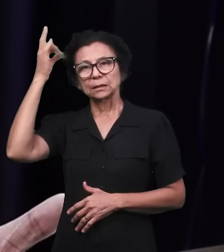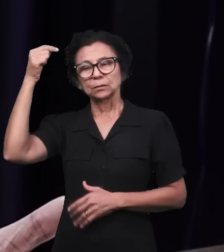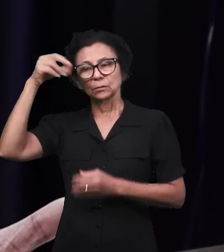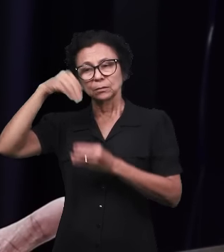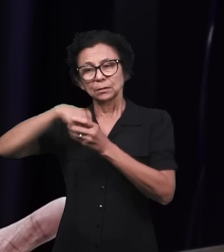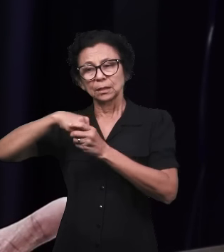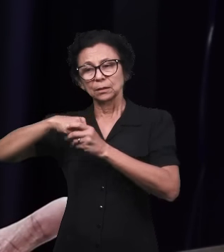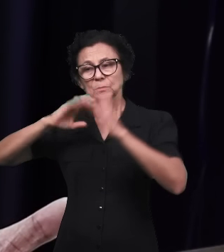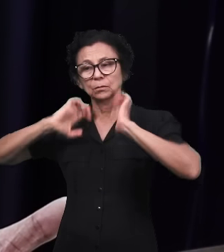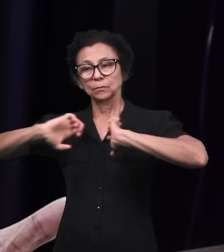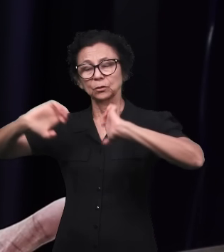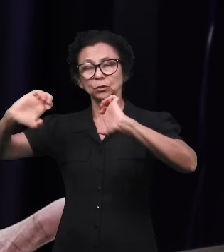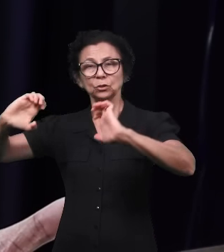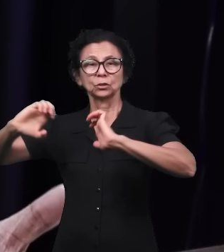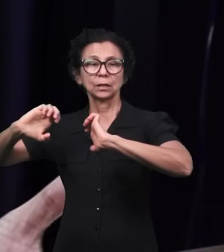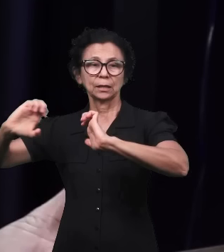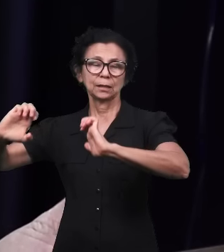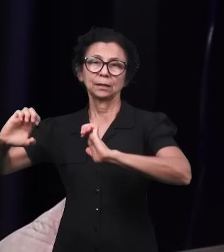aquilo